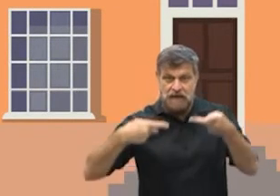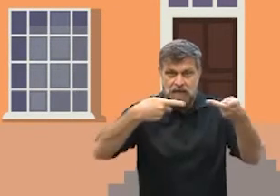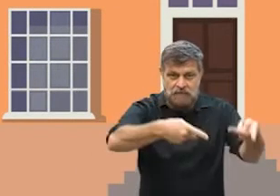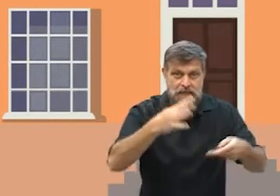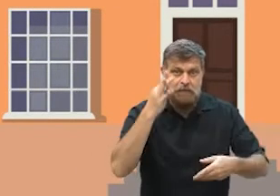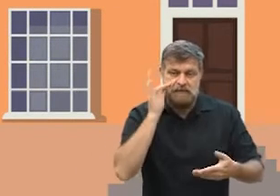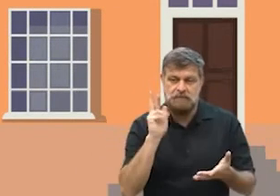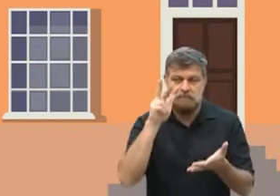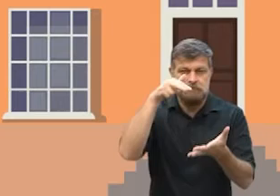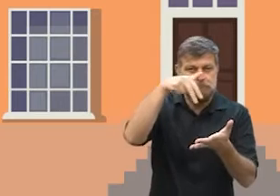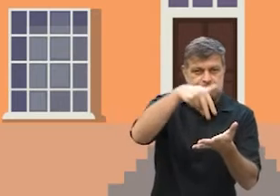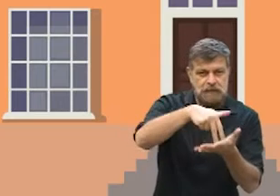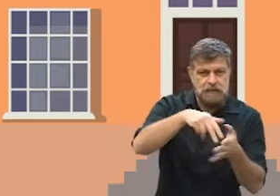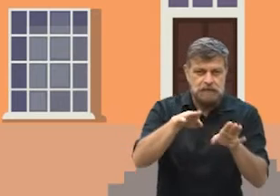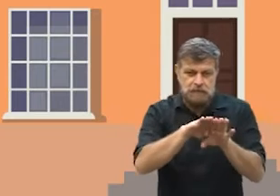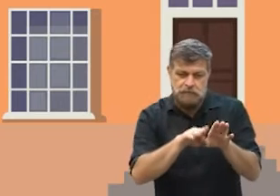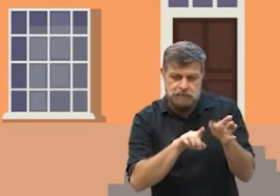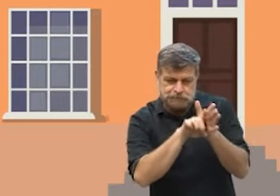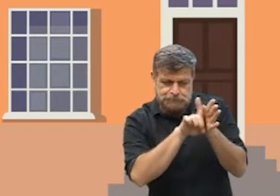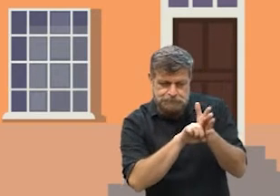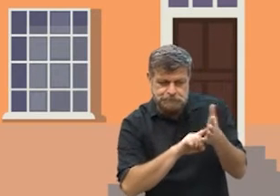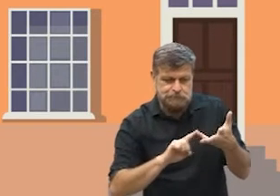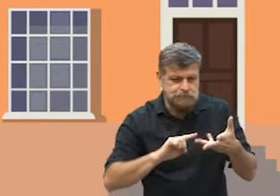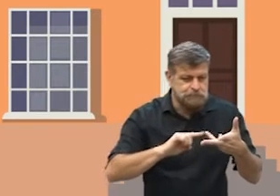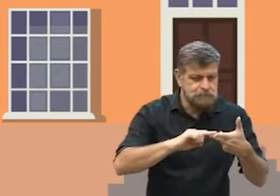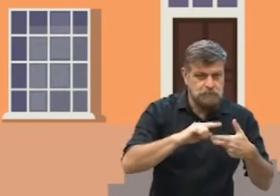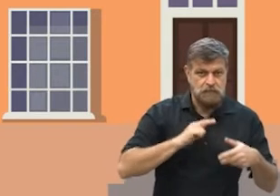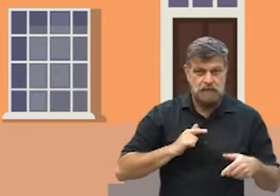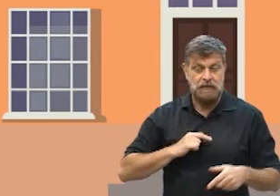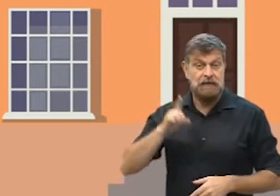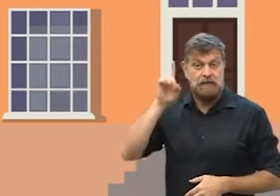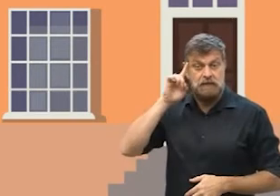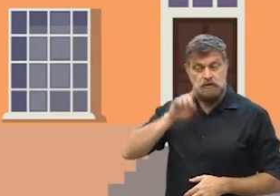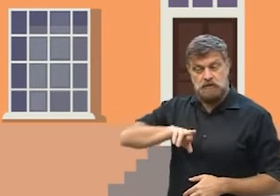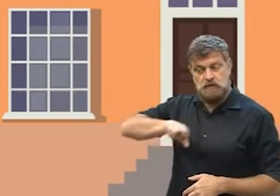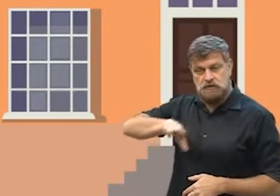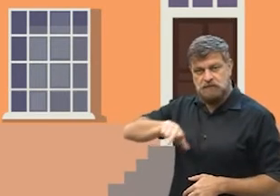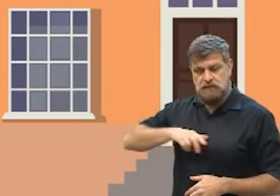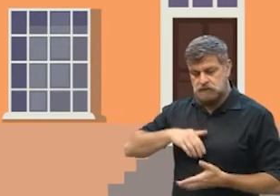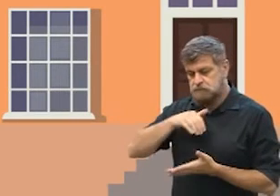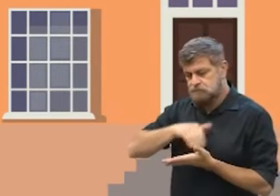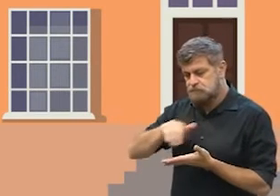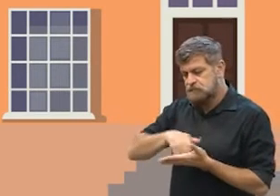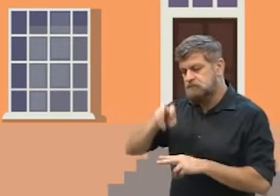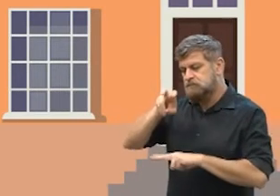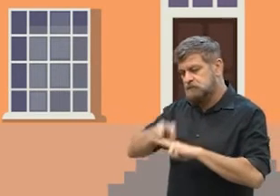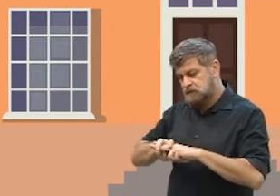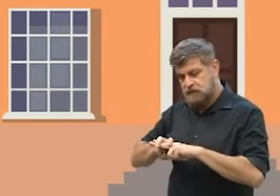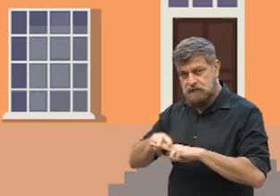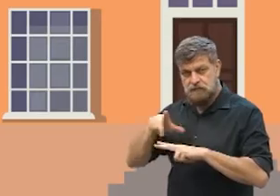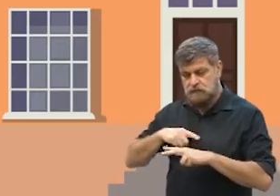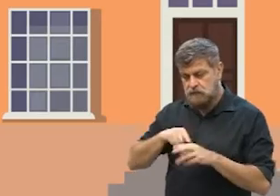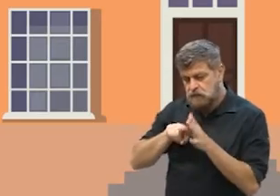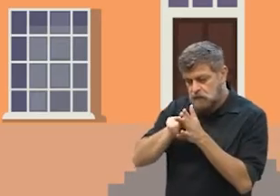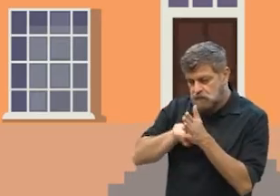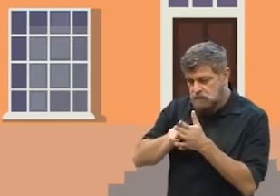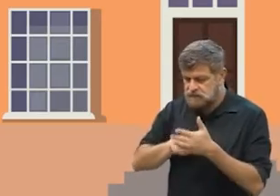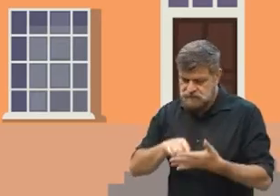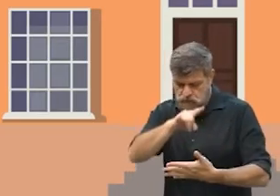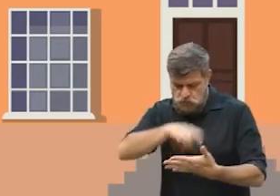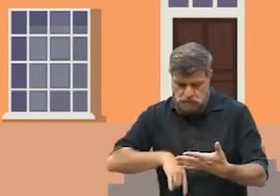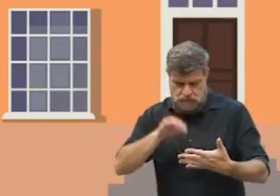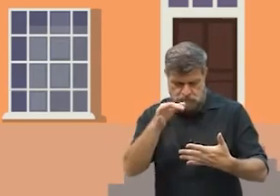aos imóveis, prospecção. Em outros, o trabalho no escritório é necessário, como a verificação